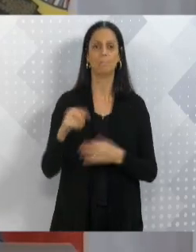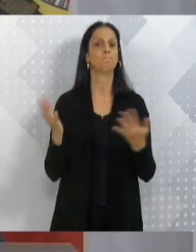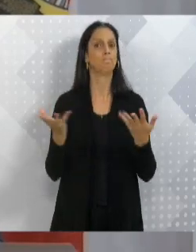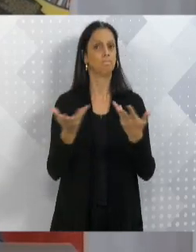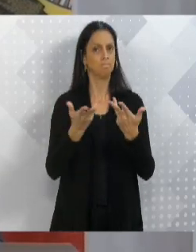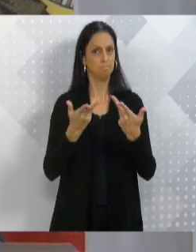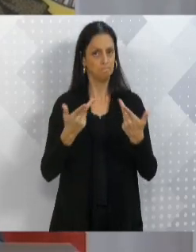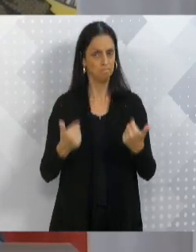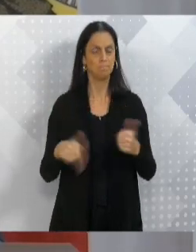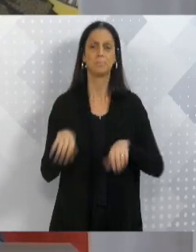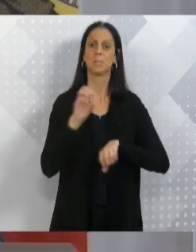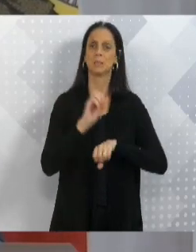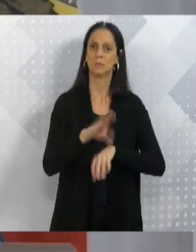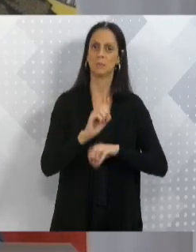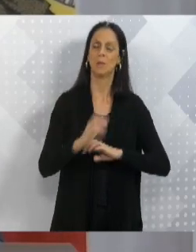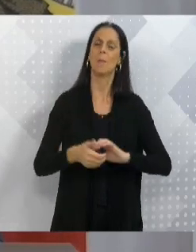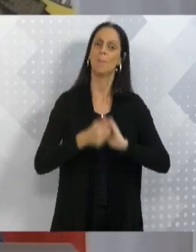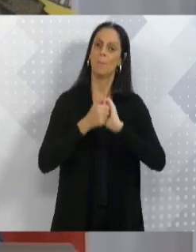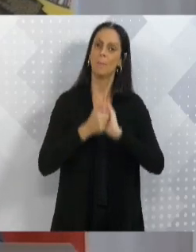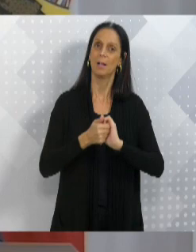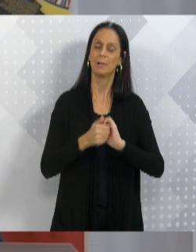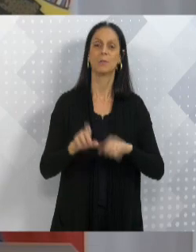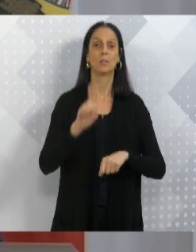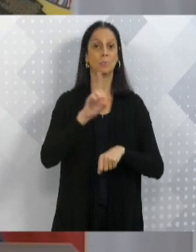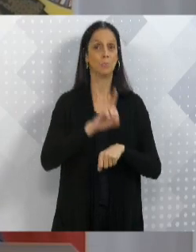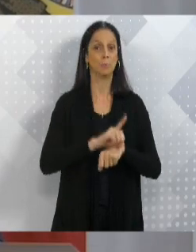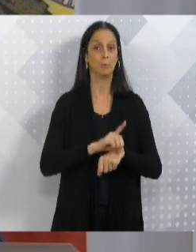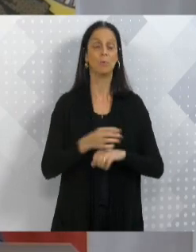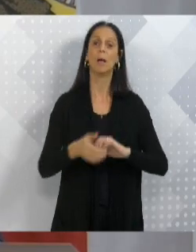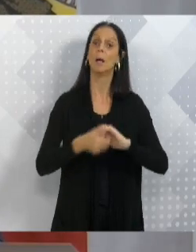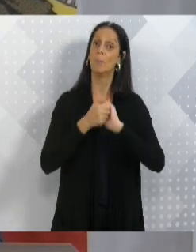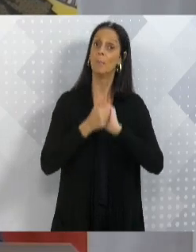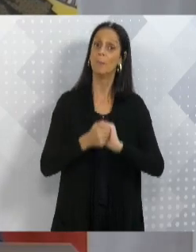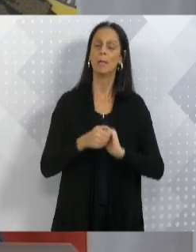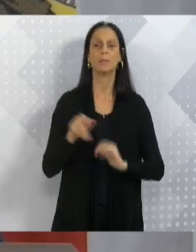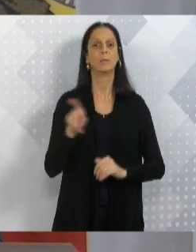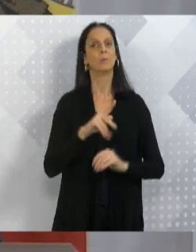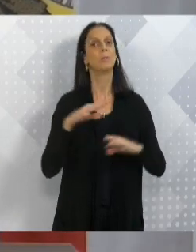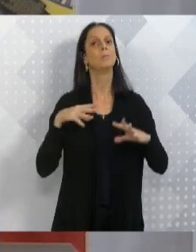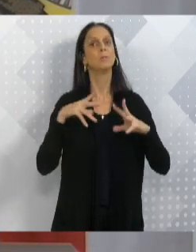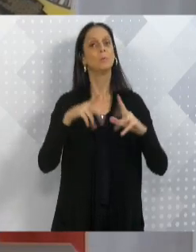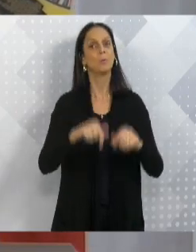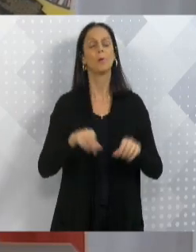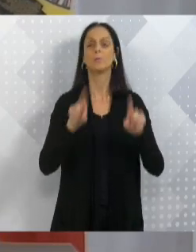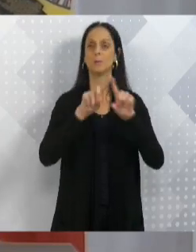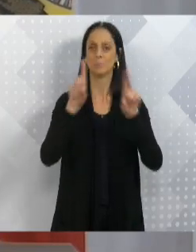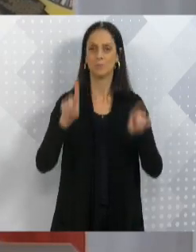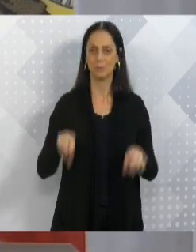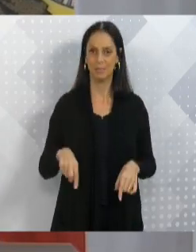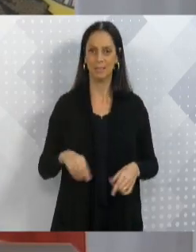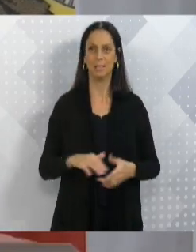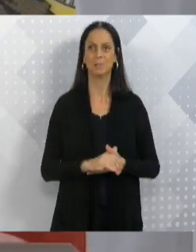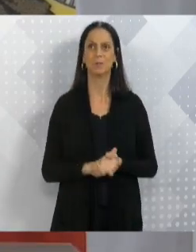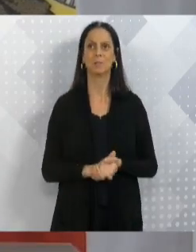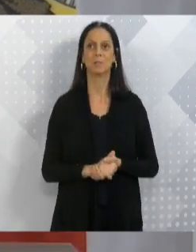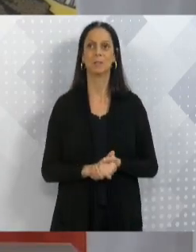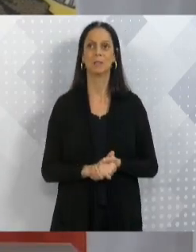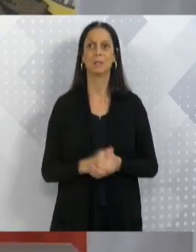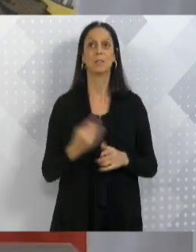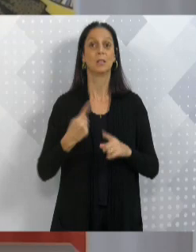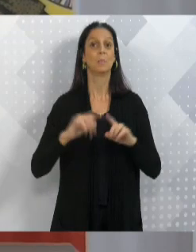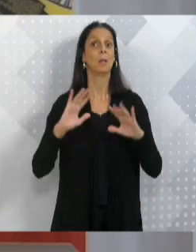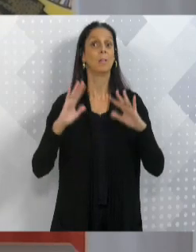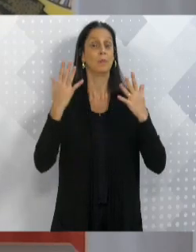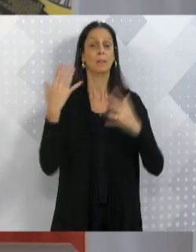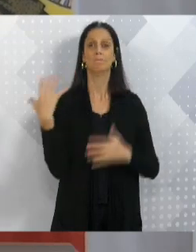e eu quero parabenizar a direção da escola, parabenizar os professores, todos os colaboradores, porque foi uma festa